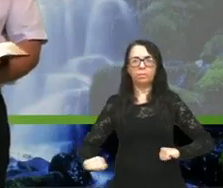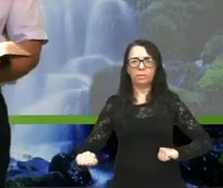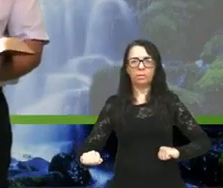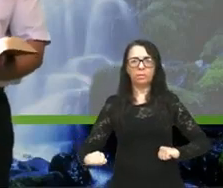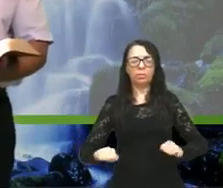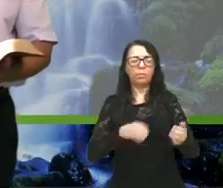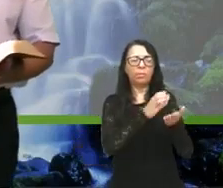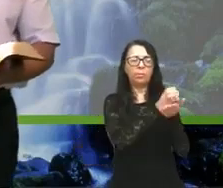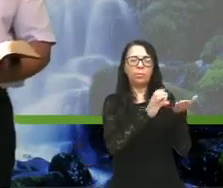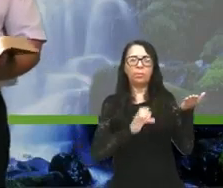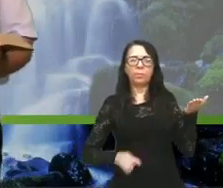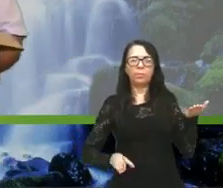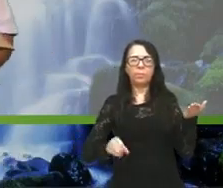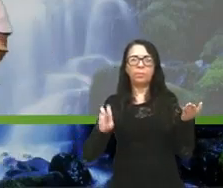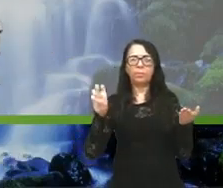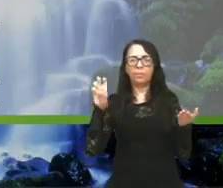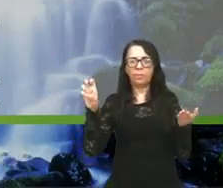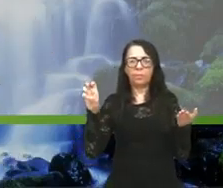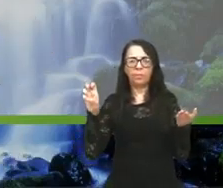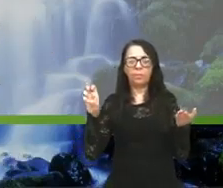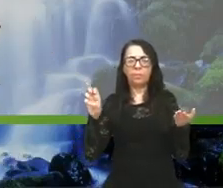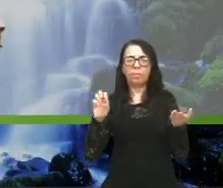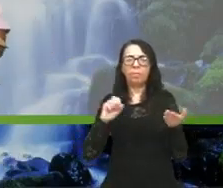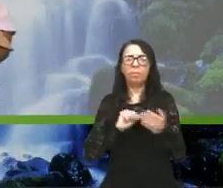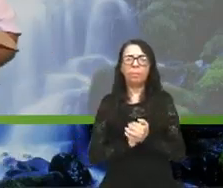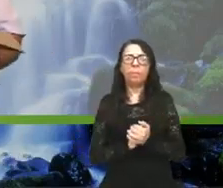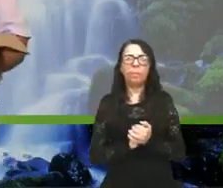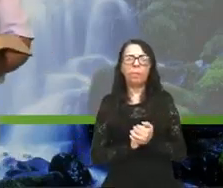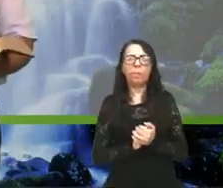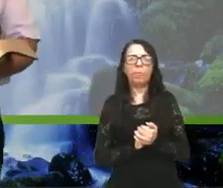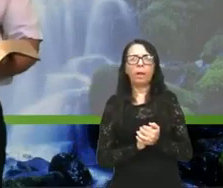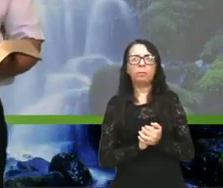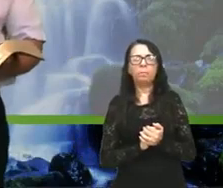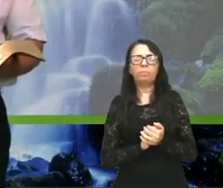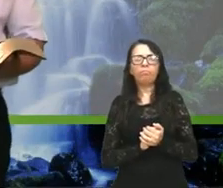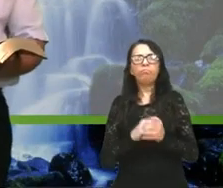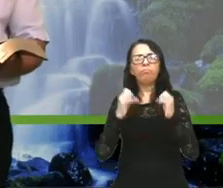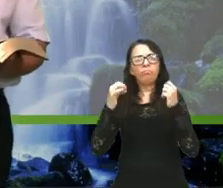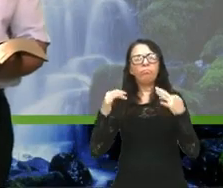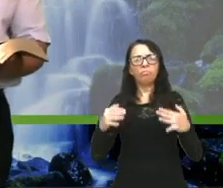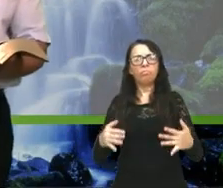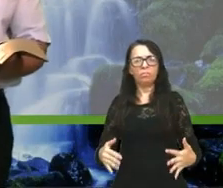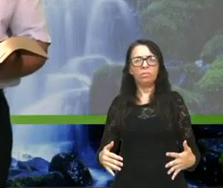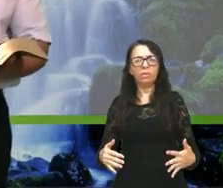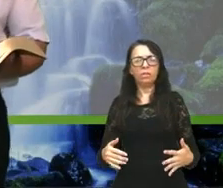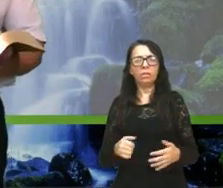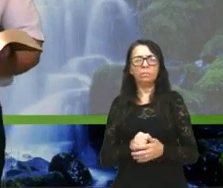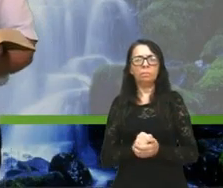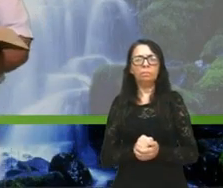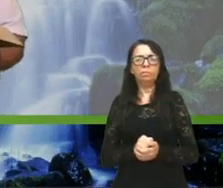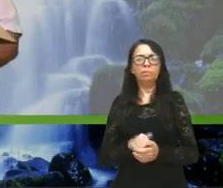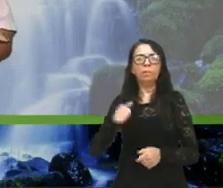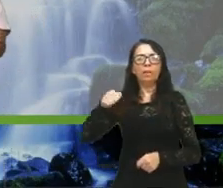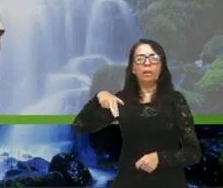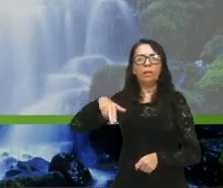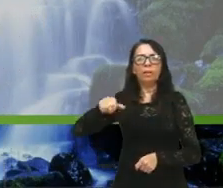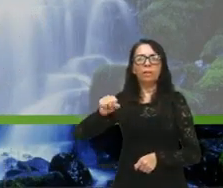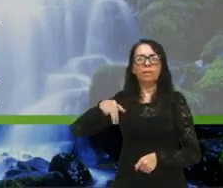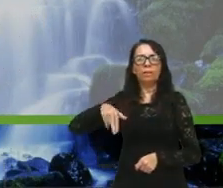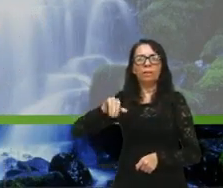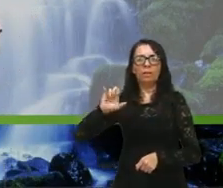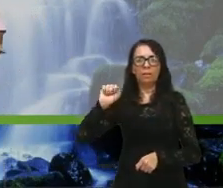Atos capítulo 5 narra o momento em que Ananias e Safira, sua